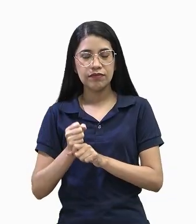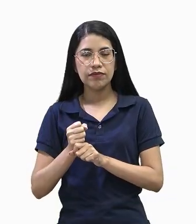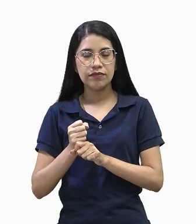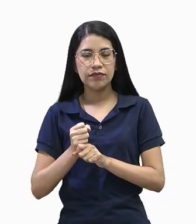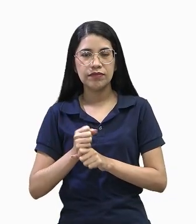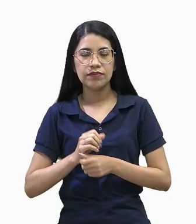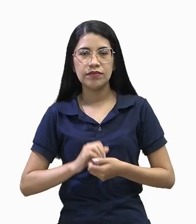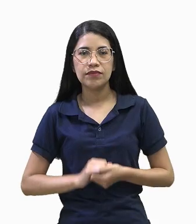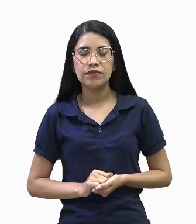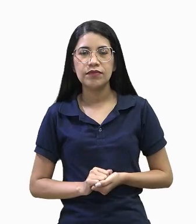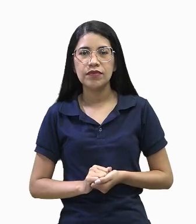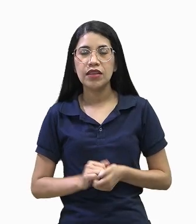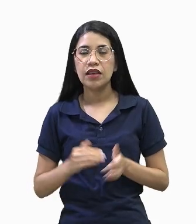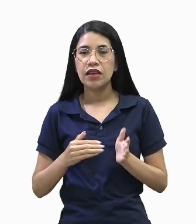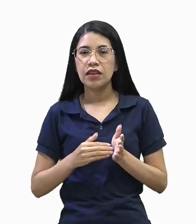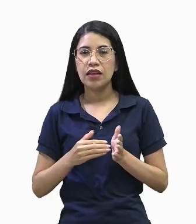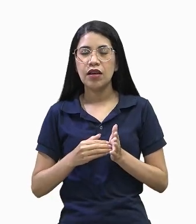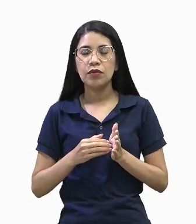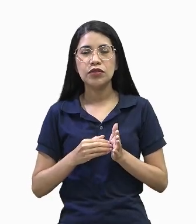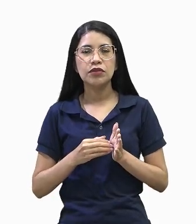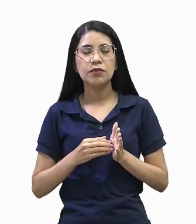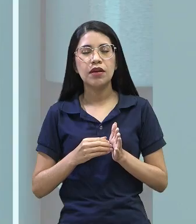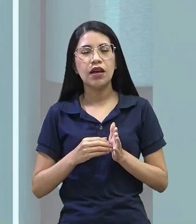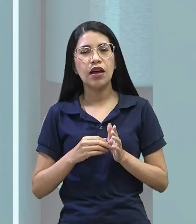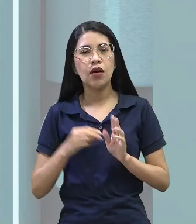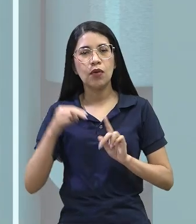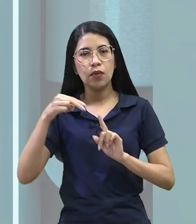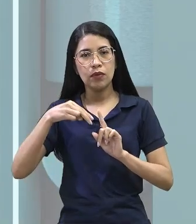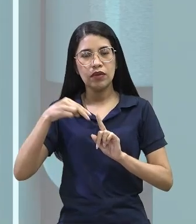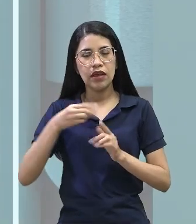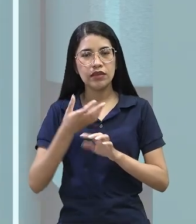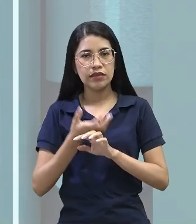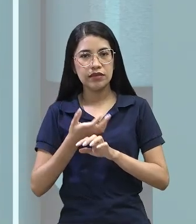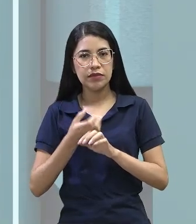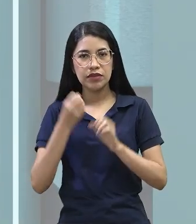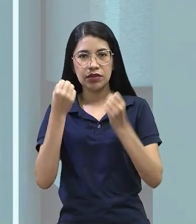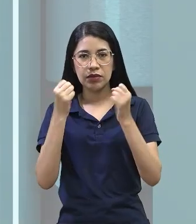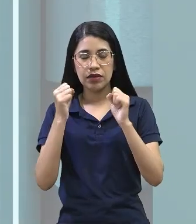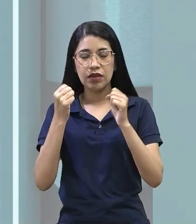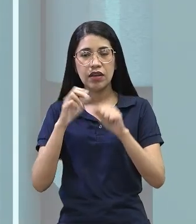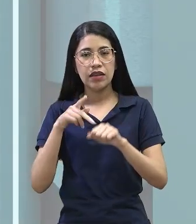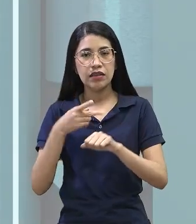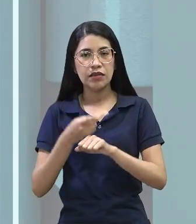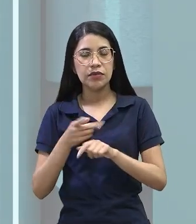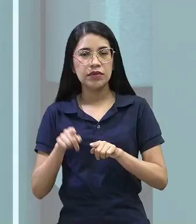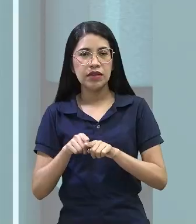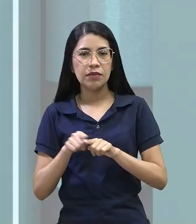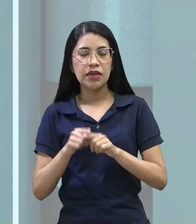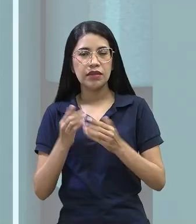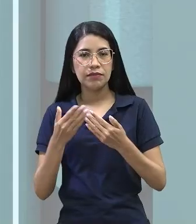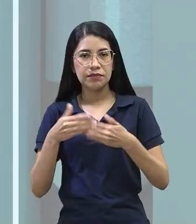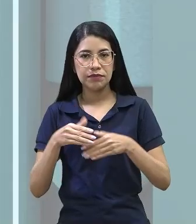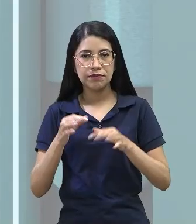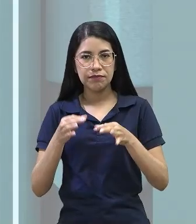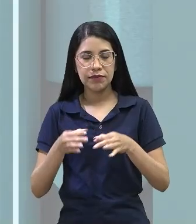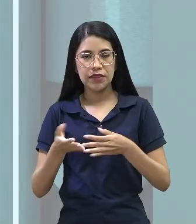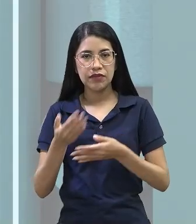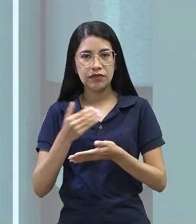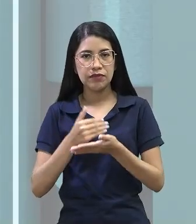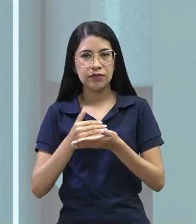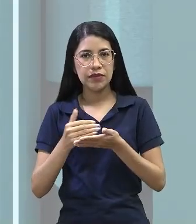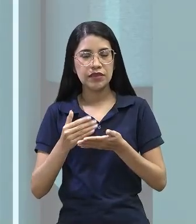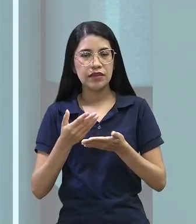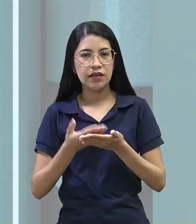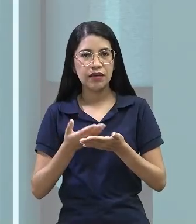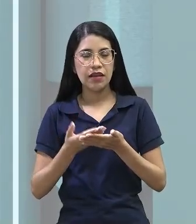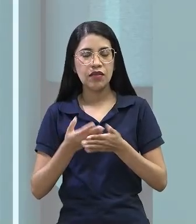desta última unidade da nossa disciplina. E logo em seguida haverá a avaliação. Então, venham comigo,